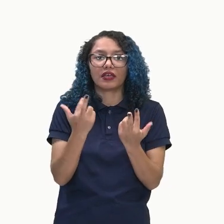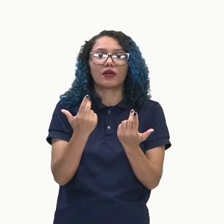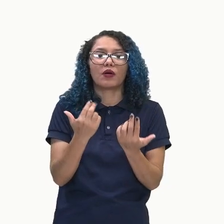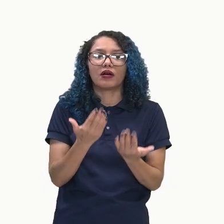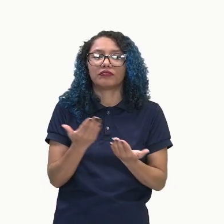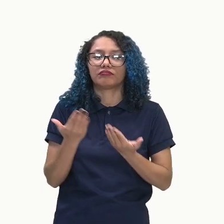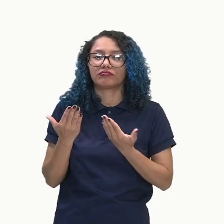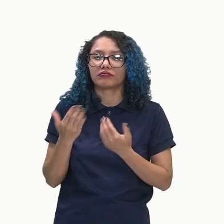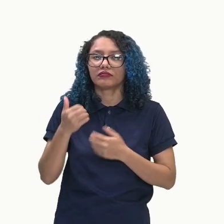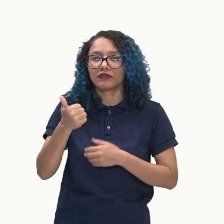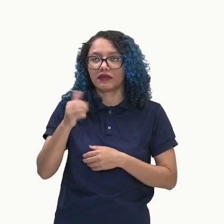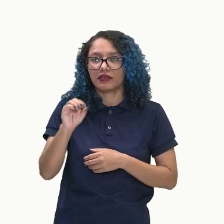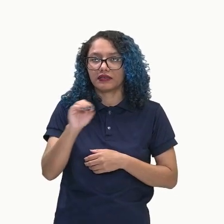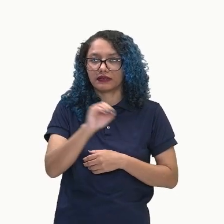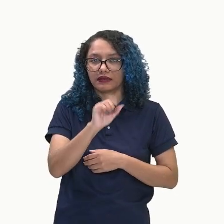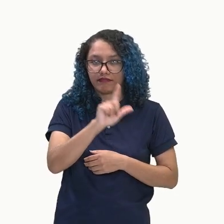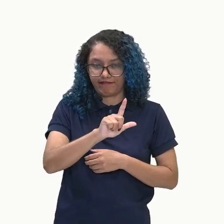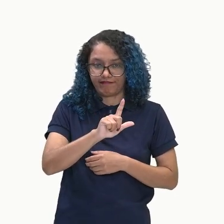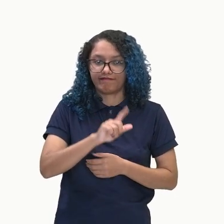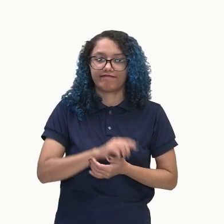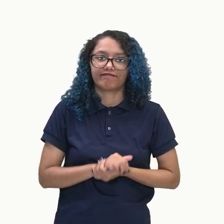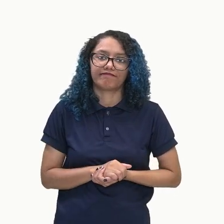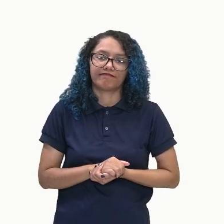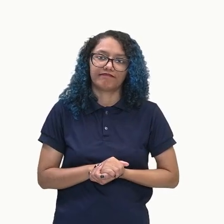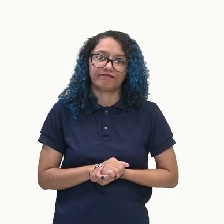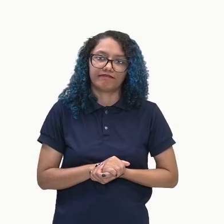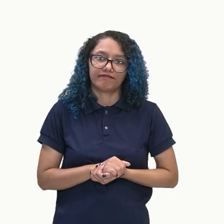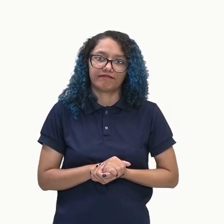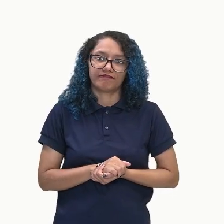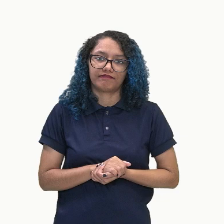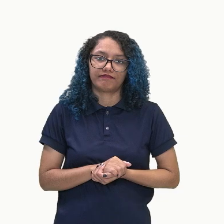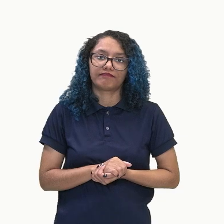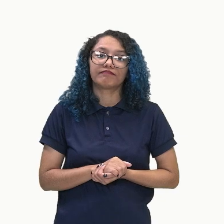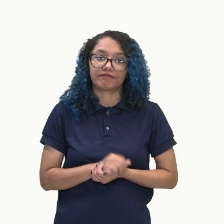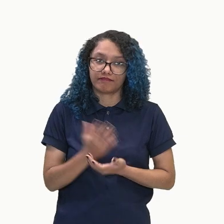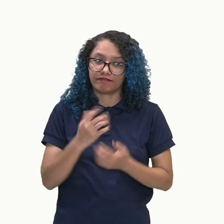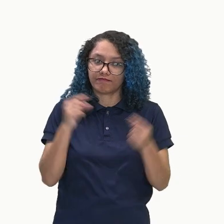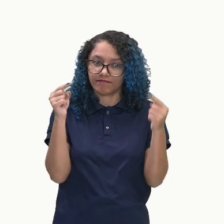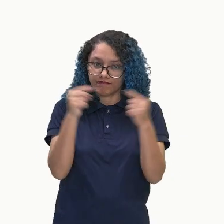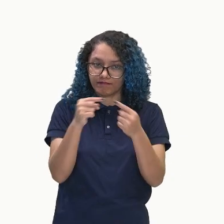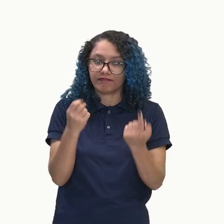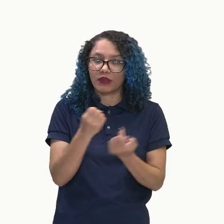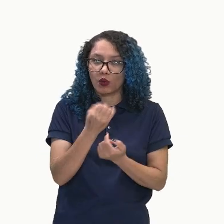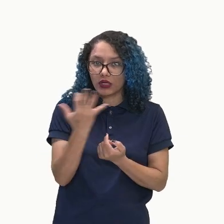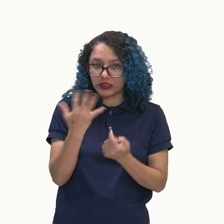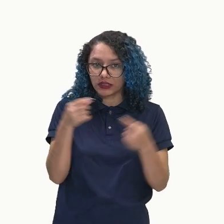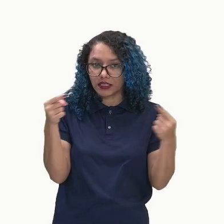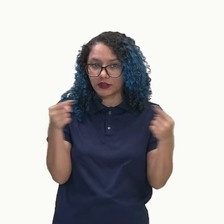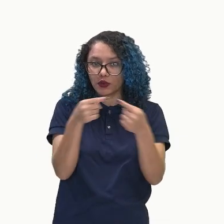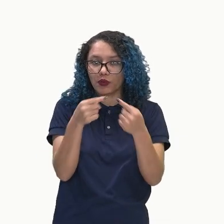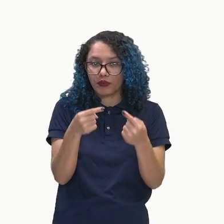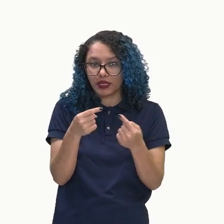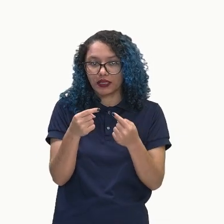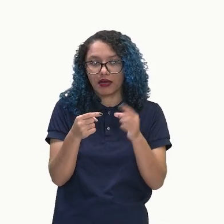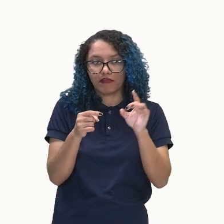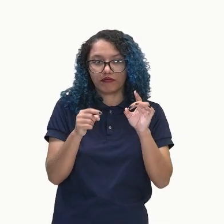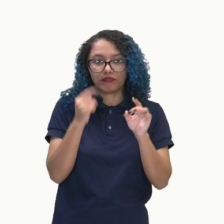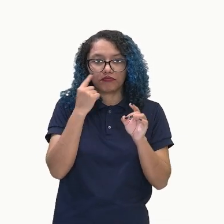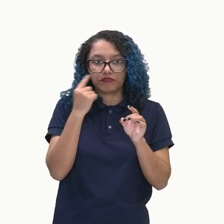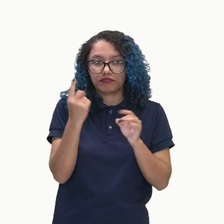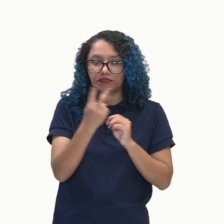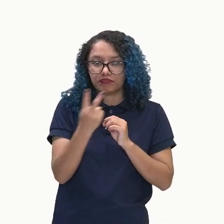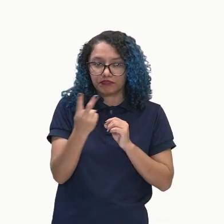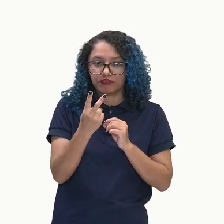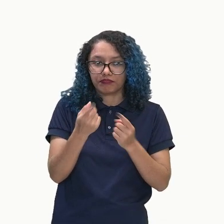ali falando de 100 litros. Essa é a correspondência entre eles. E quando nós falamos em